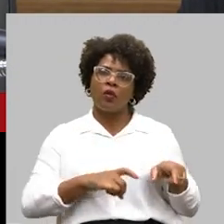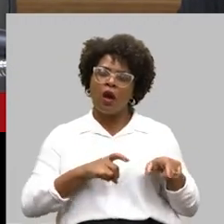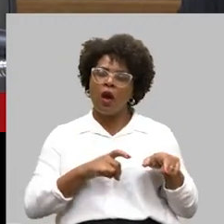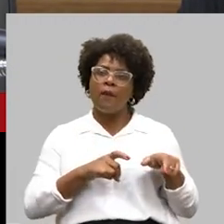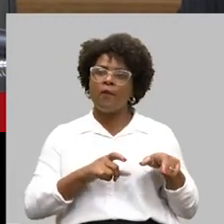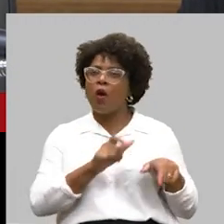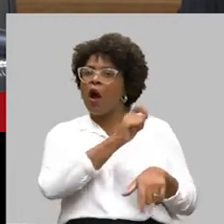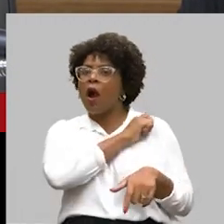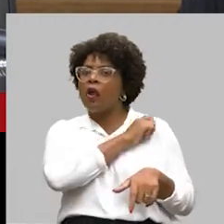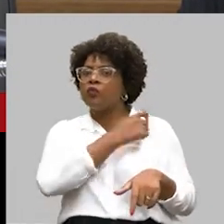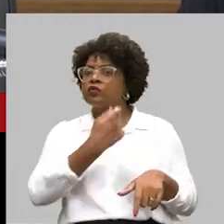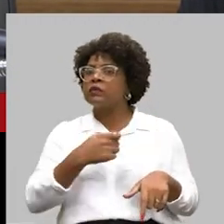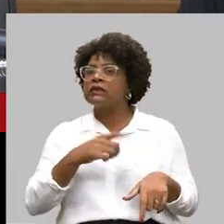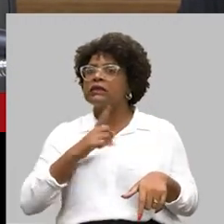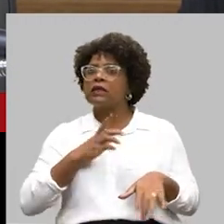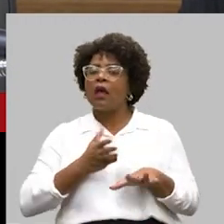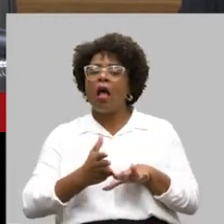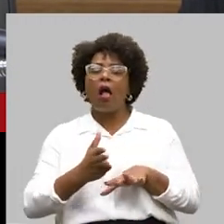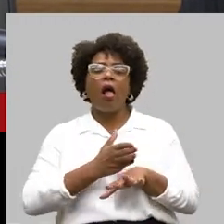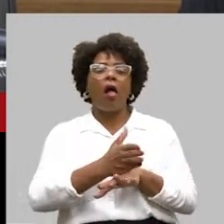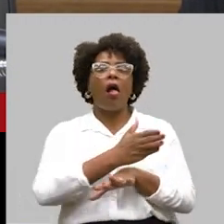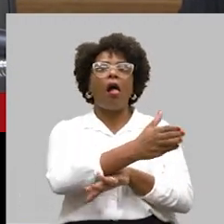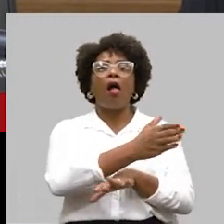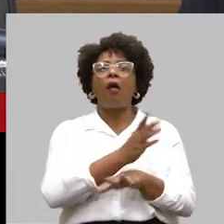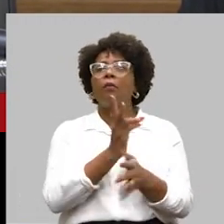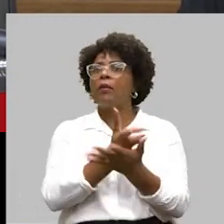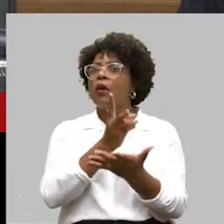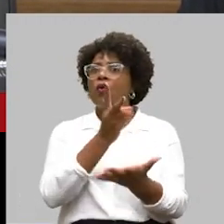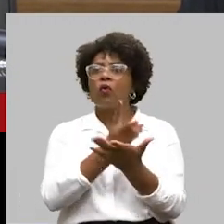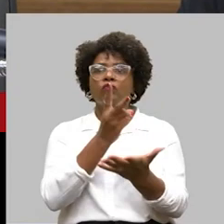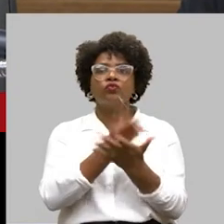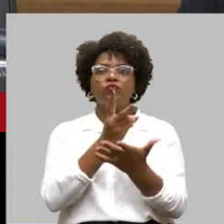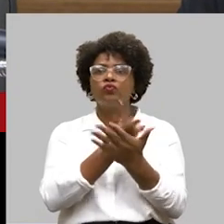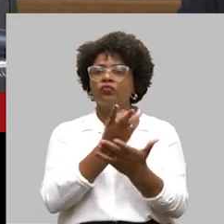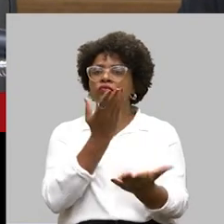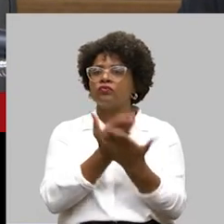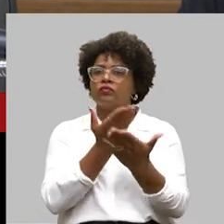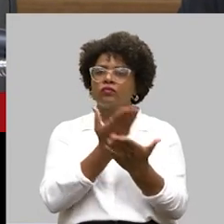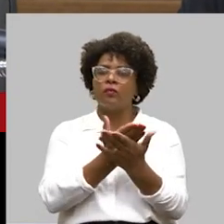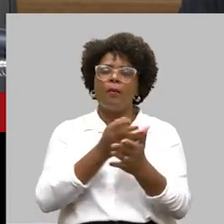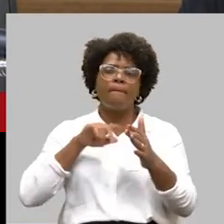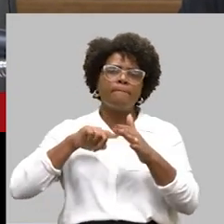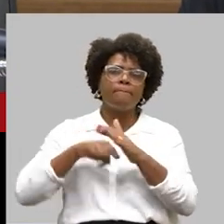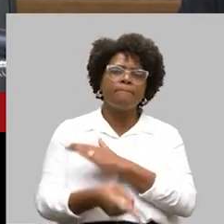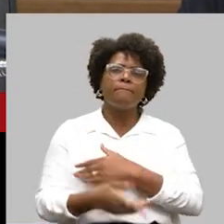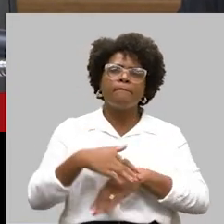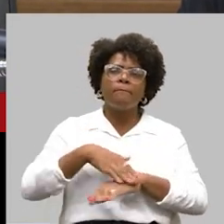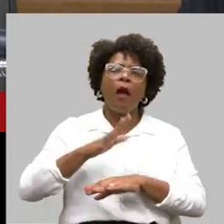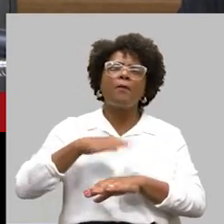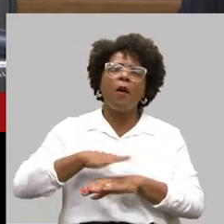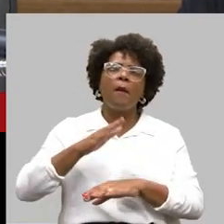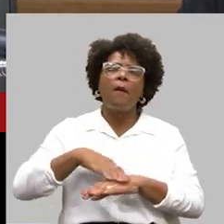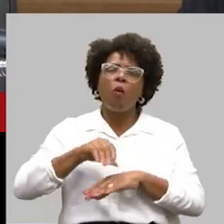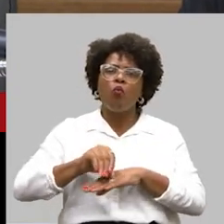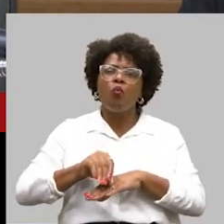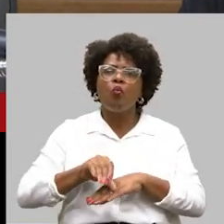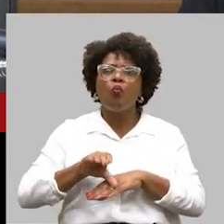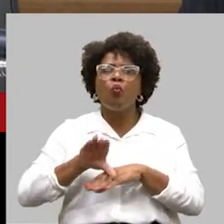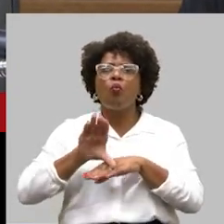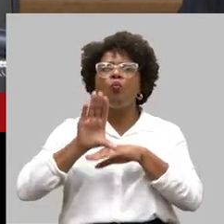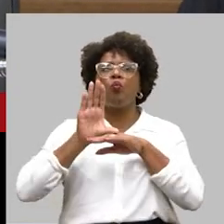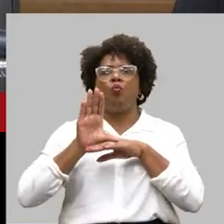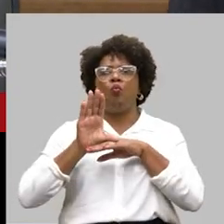horizontes para seguir seja pro ponto de vista da conção do conhecimento aprofundando cada vez mais seja do ponto de vista de criar